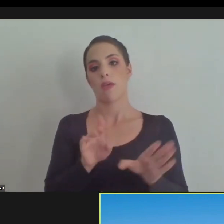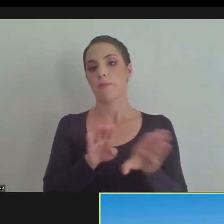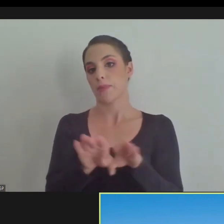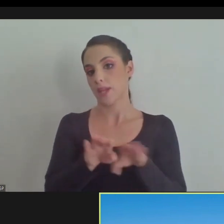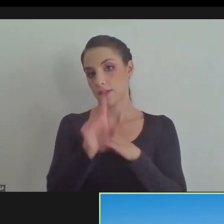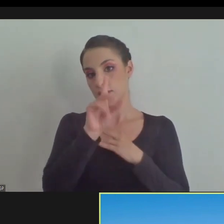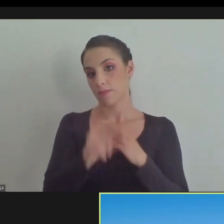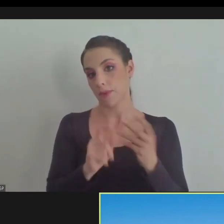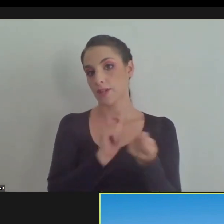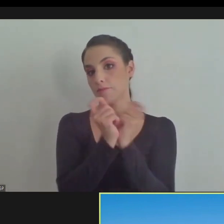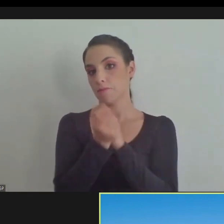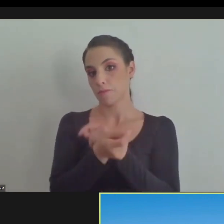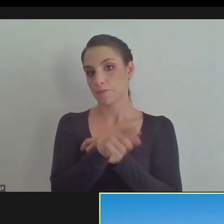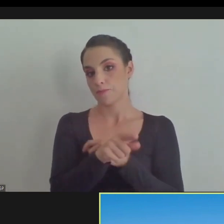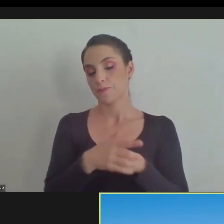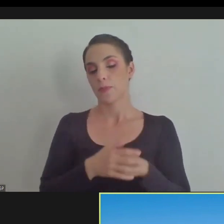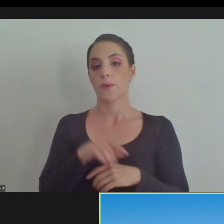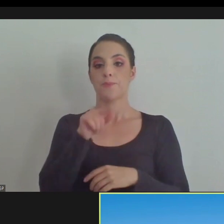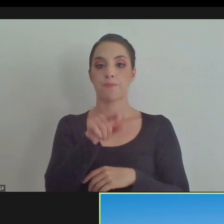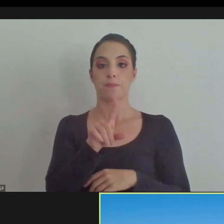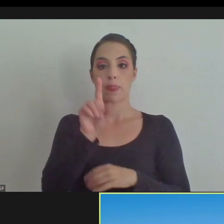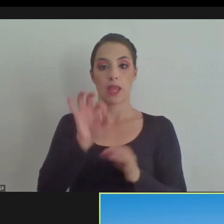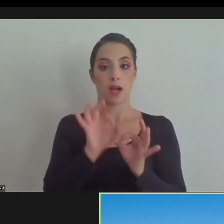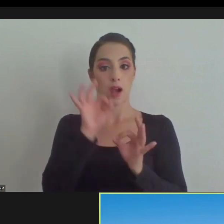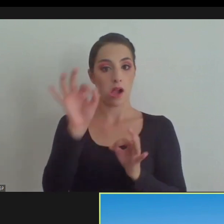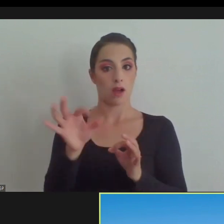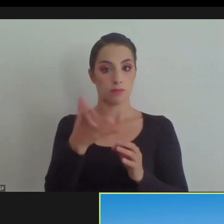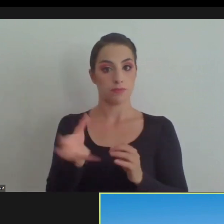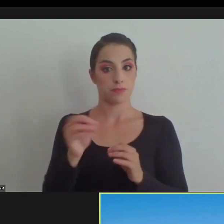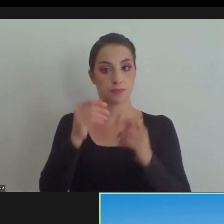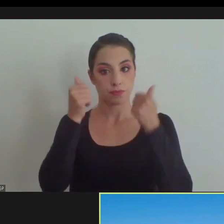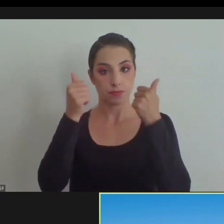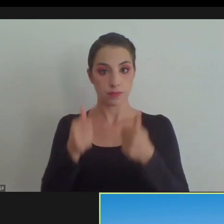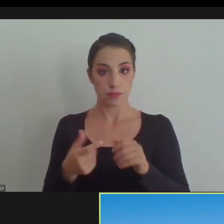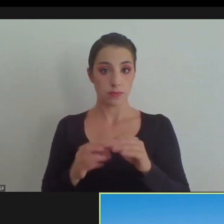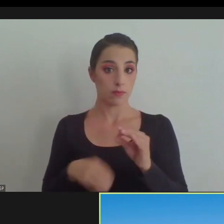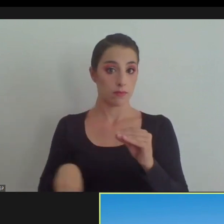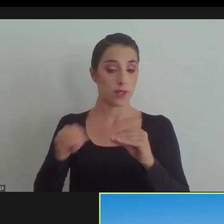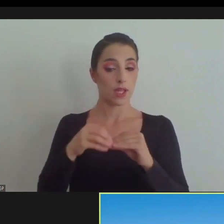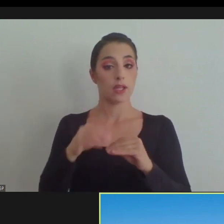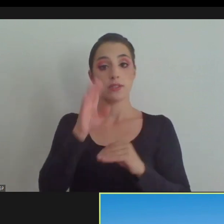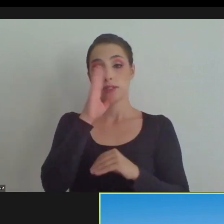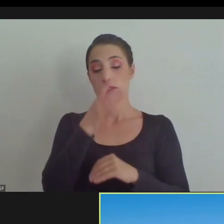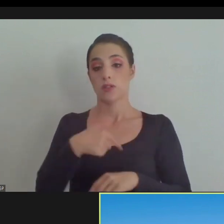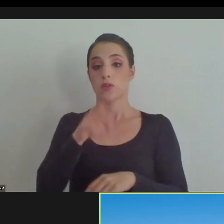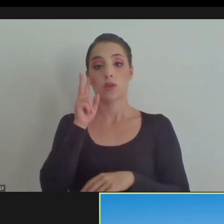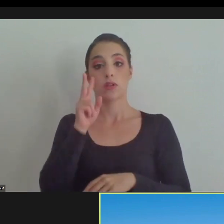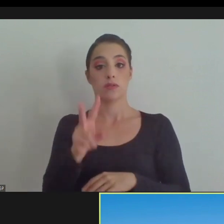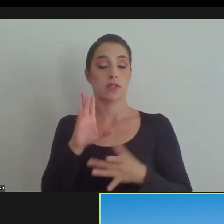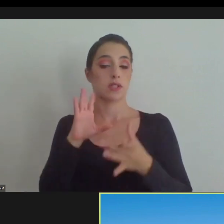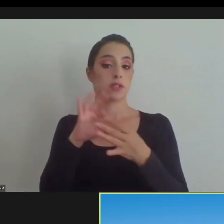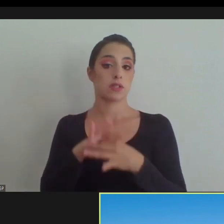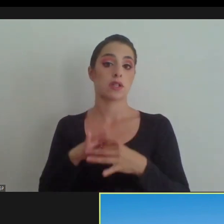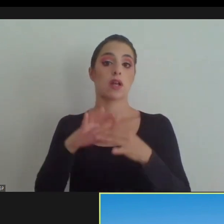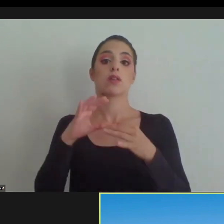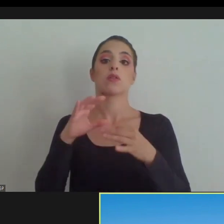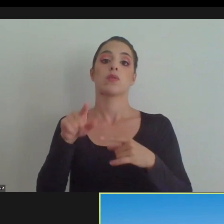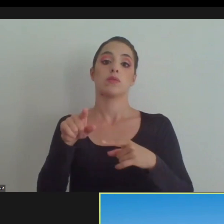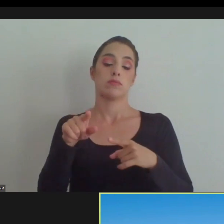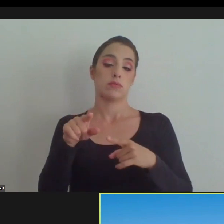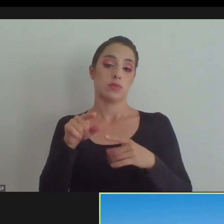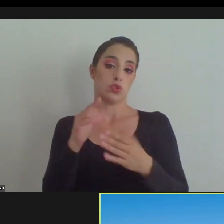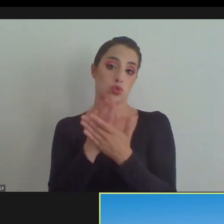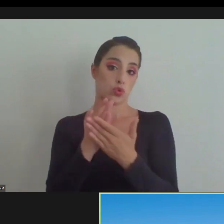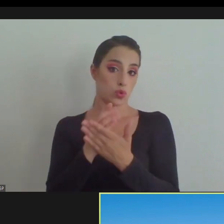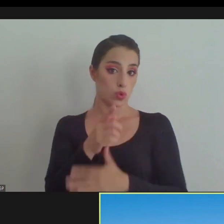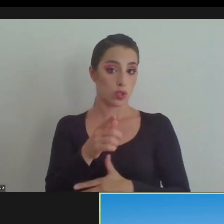também e só aqui mais uma nota adicional, que se formos ver em termos do corpo académico da escola,